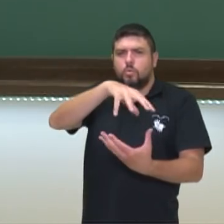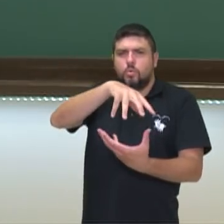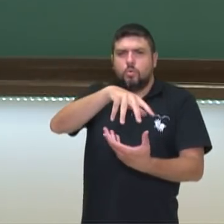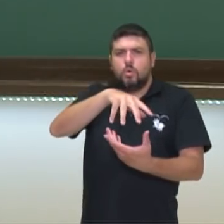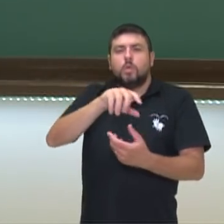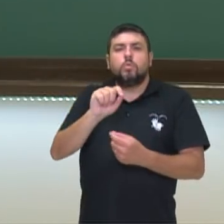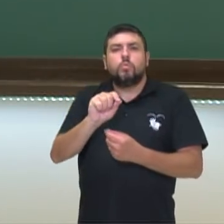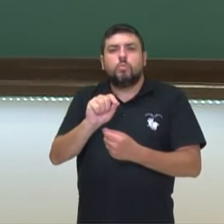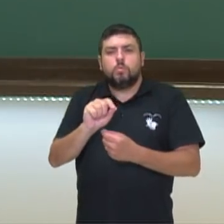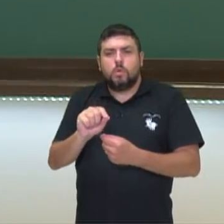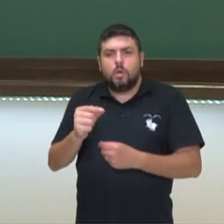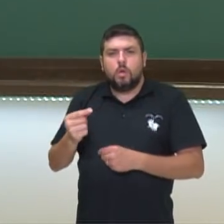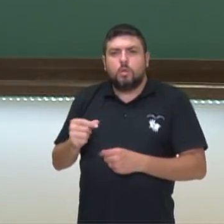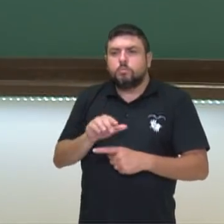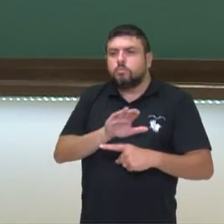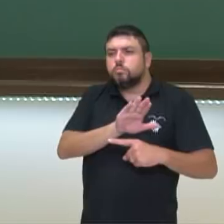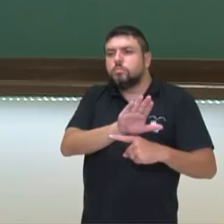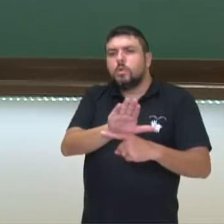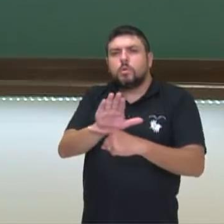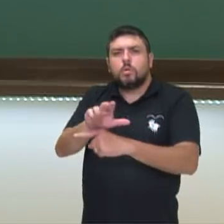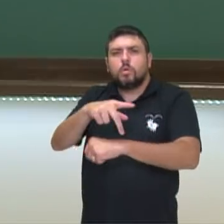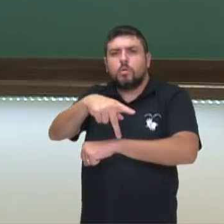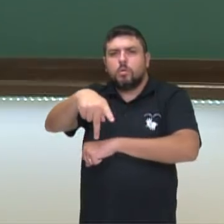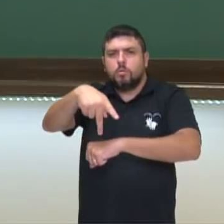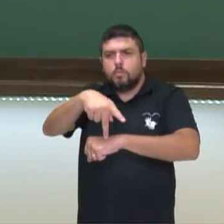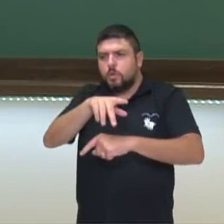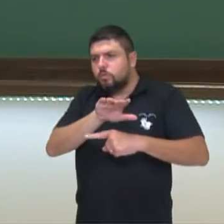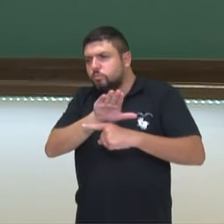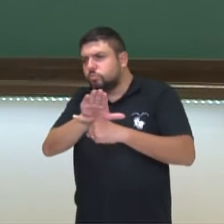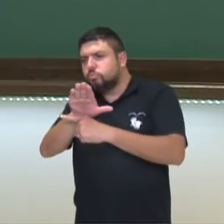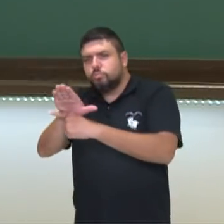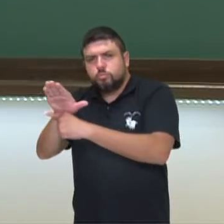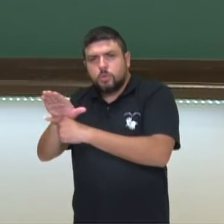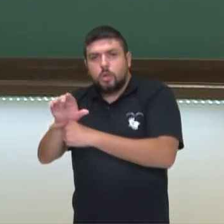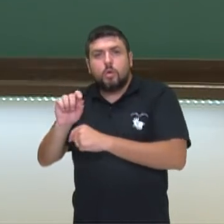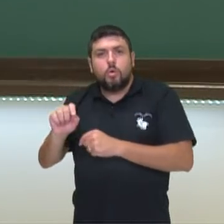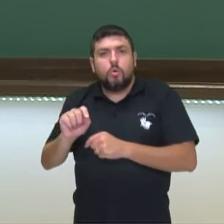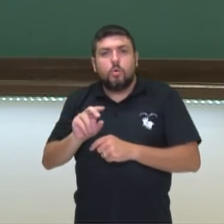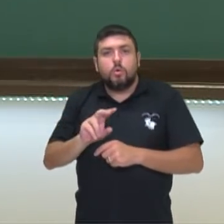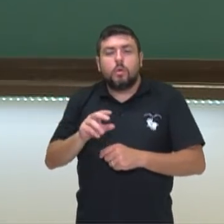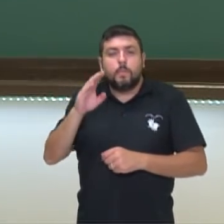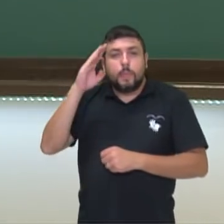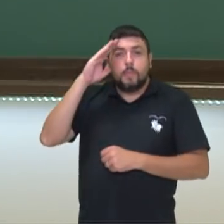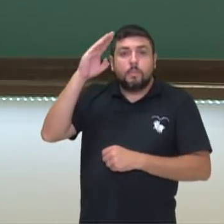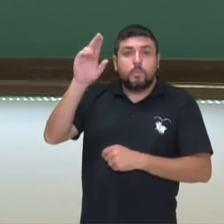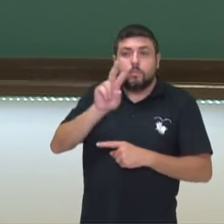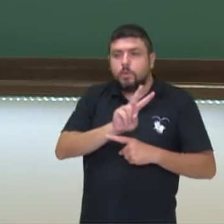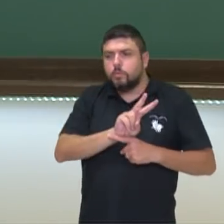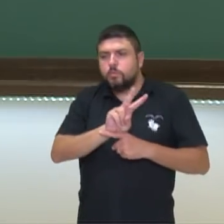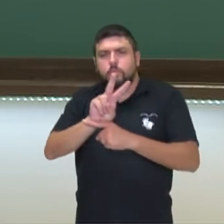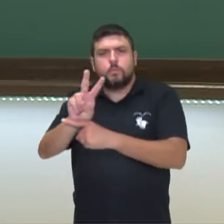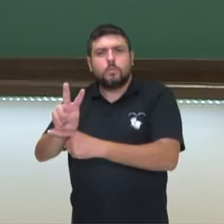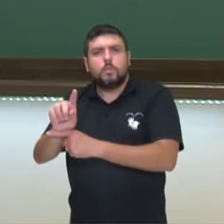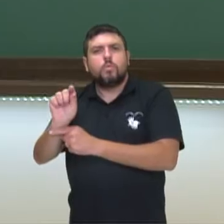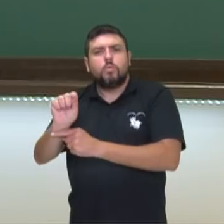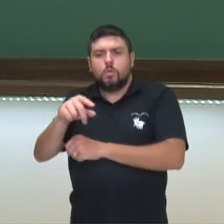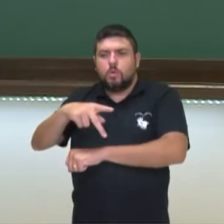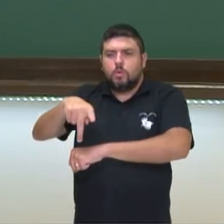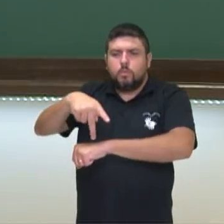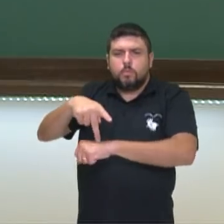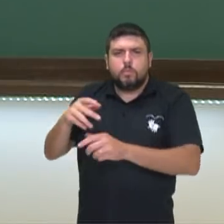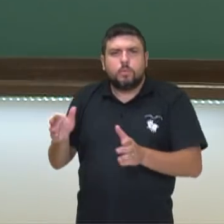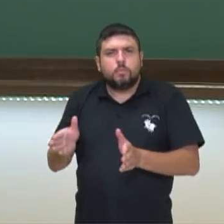das questões no que dizem respeito aos dinheiros e empréstimos, principalmente para aqueles países mais pobres,